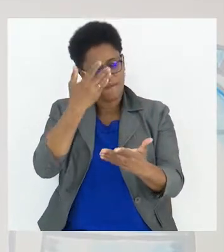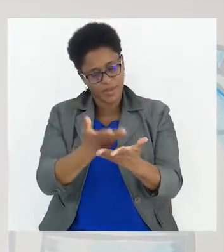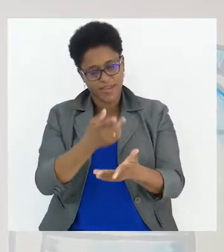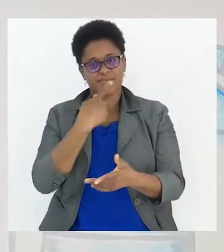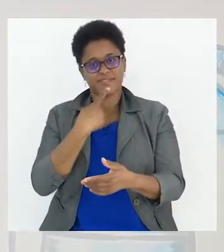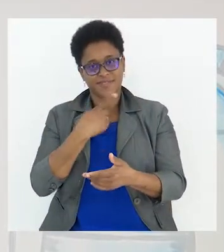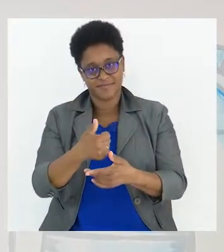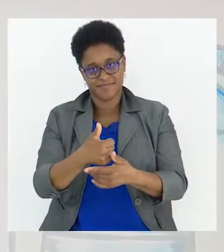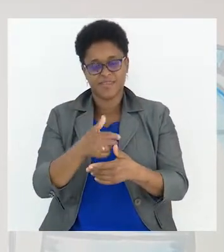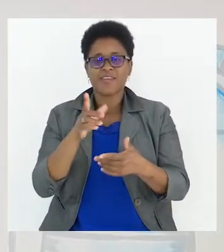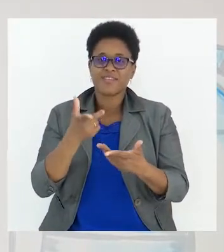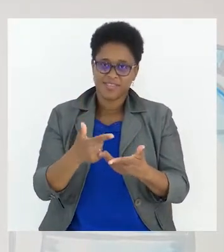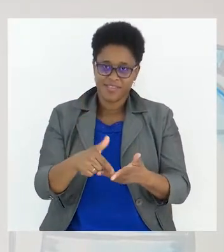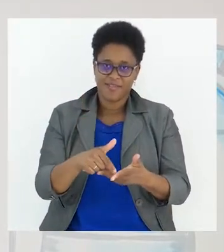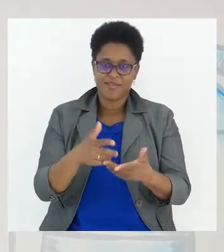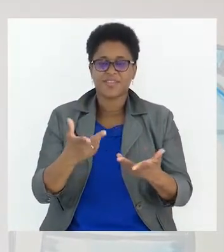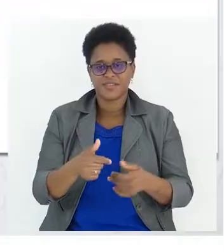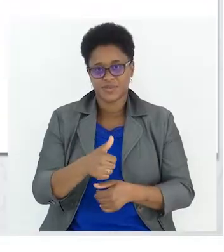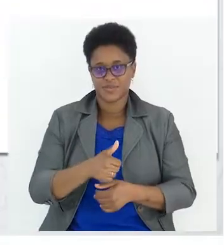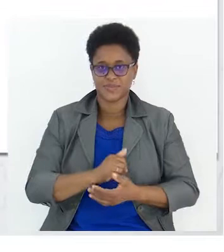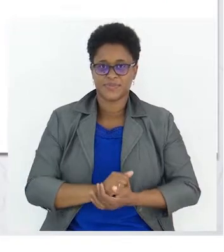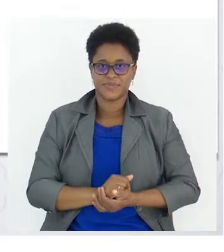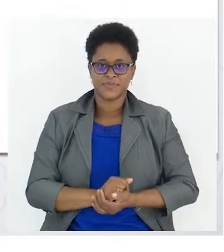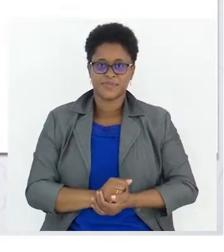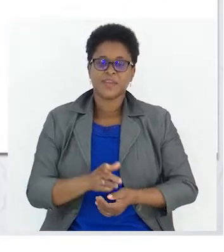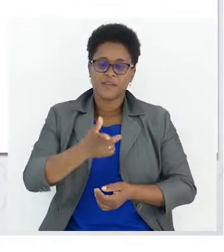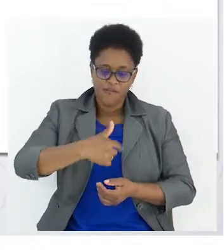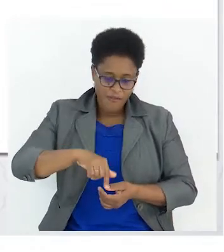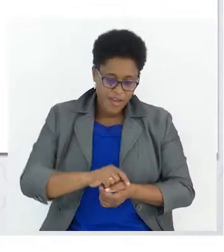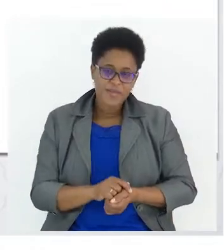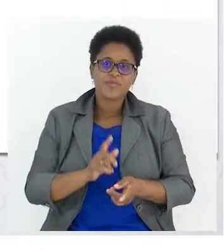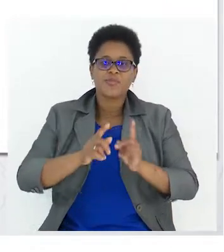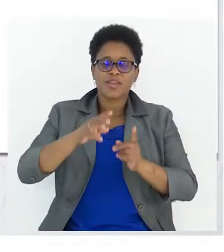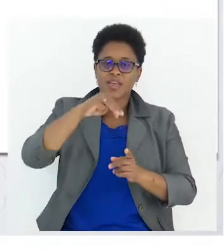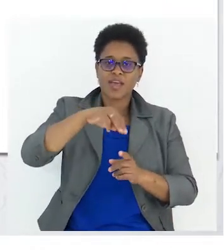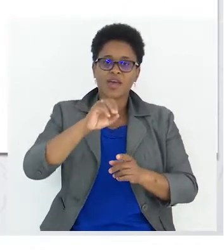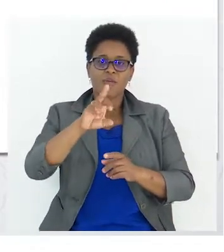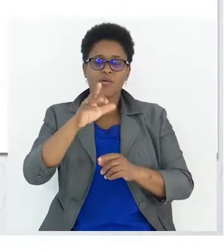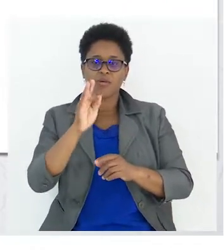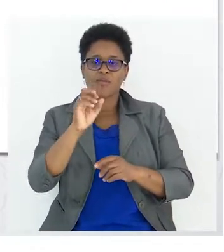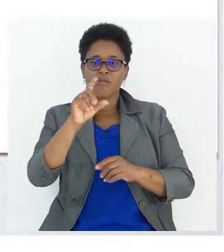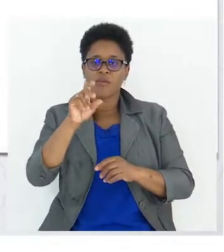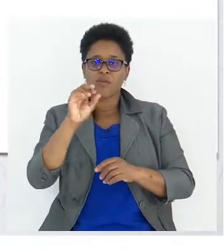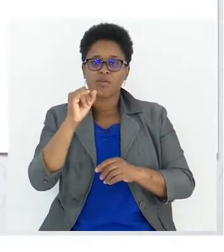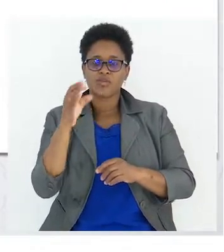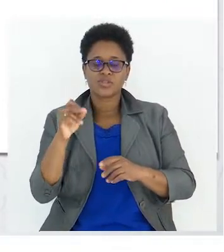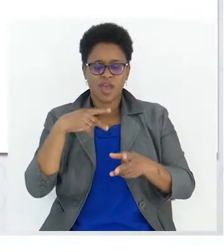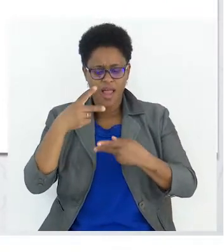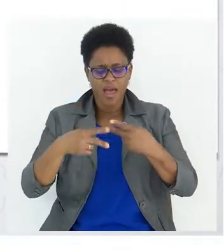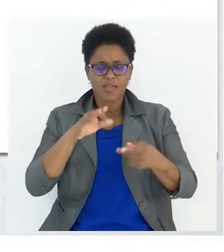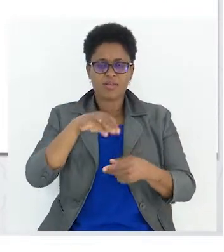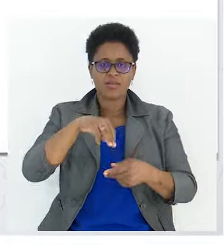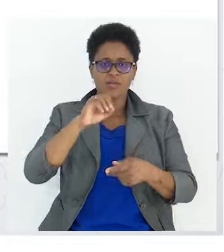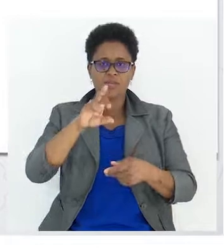Combinado? Estamos combinadas? Isso mesmo. Então vamos para aquilo que é morfologia, análise